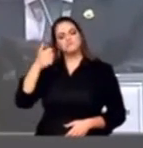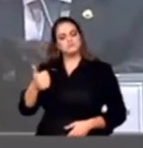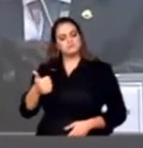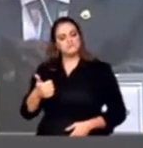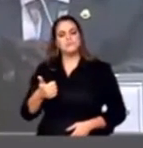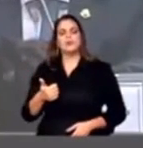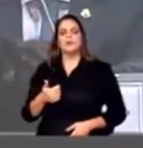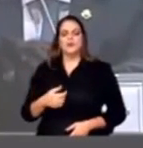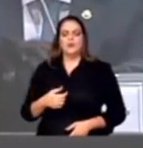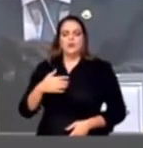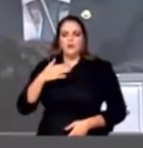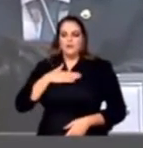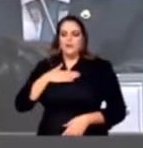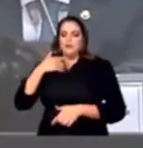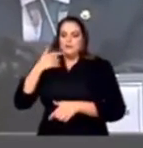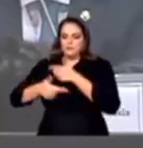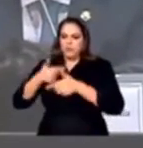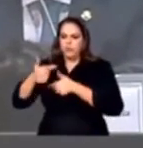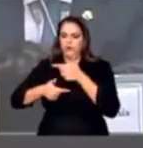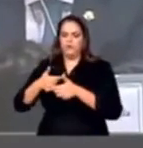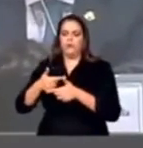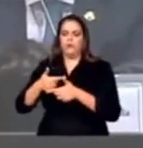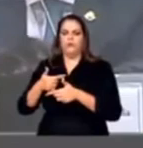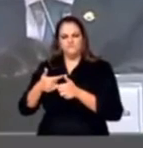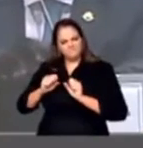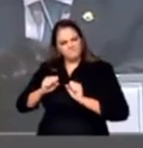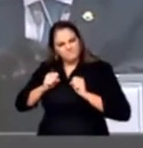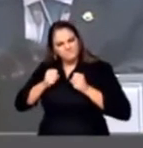que trabalhei com empenho, com afinco e com minha